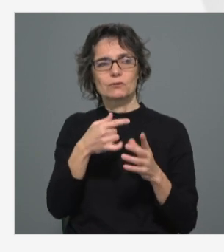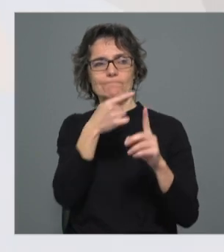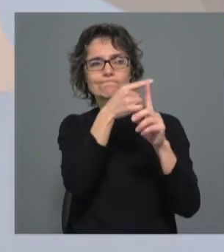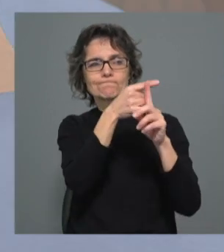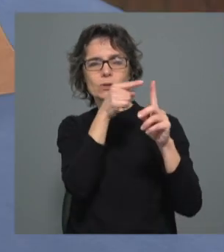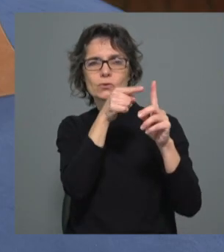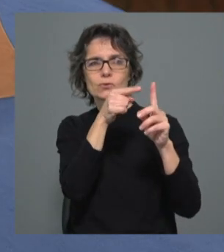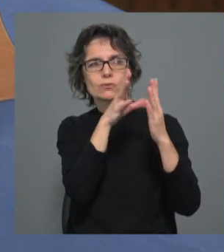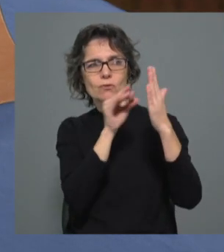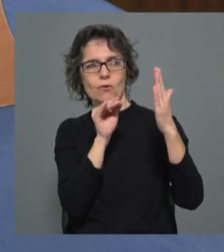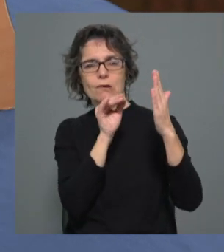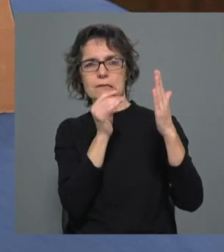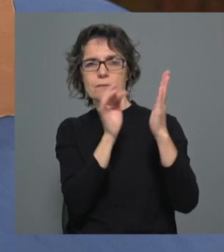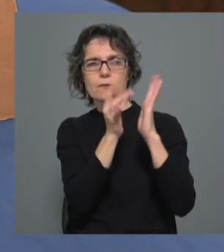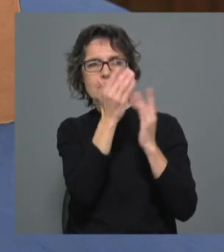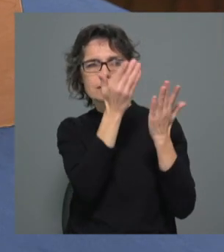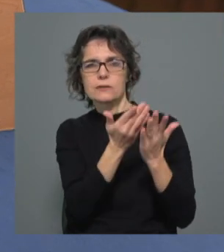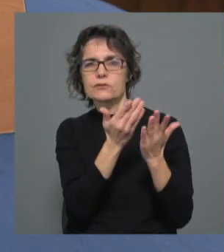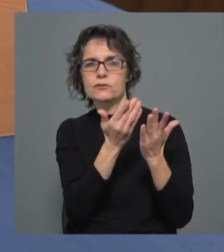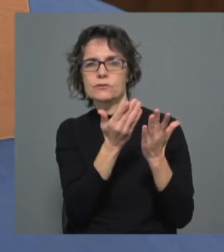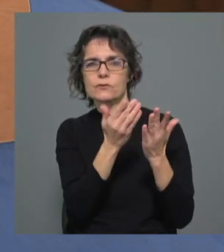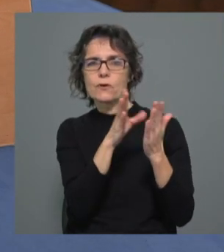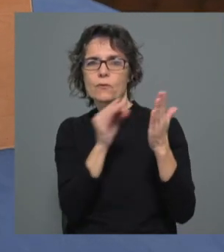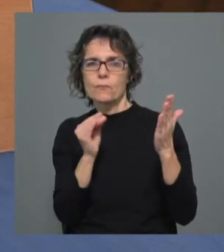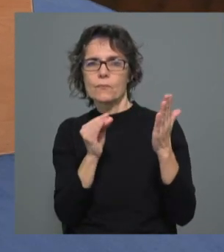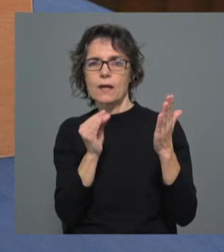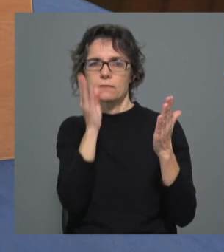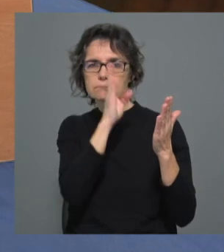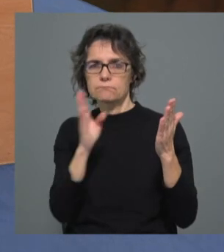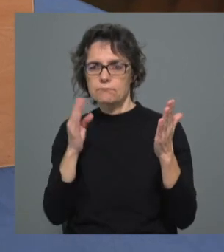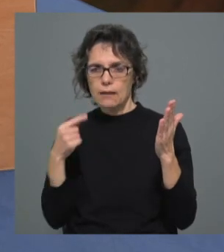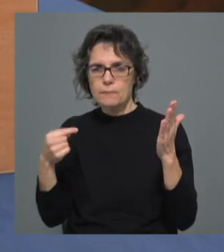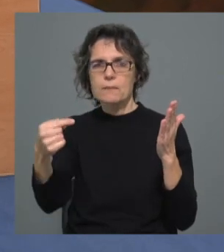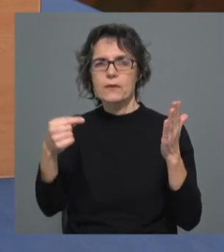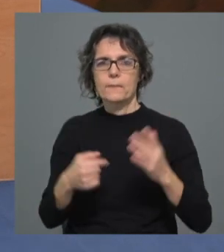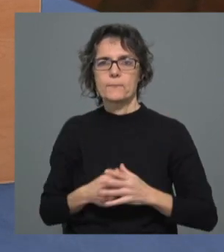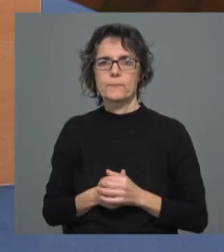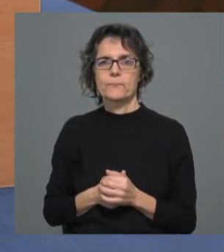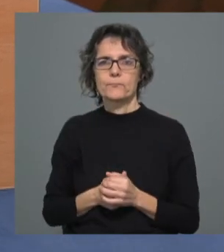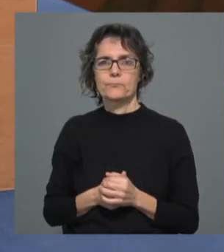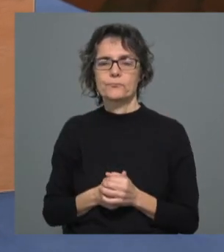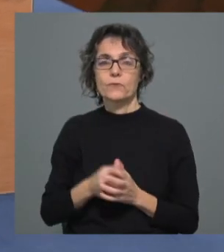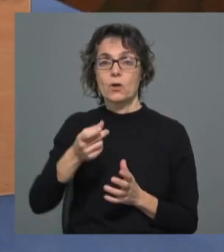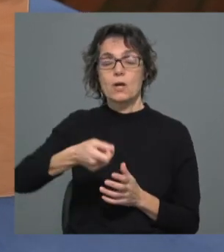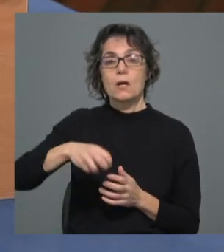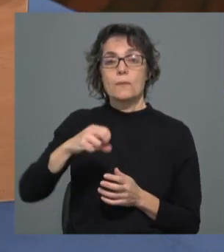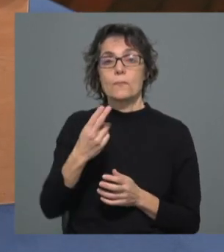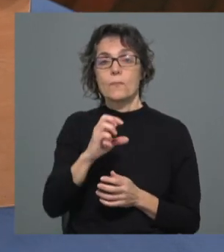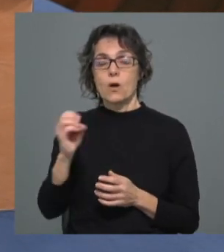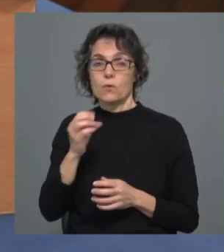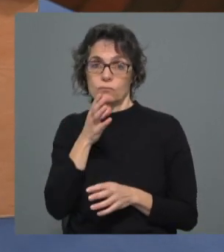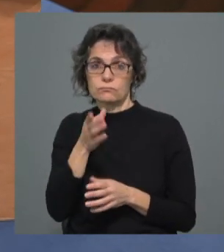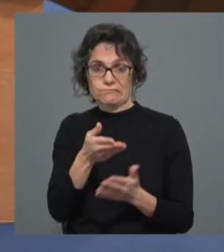seu exemplo de vida, a adotar o seu estilo. Eu não falo, Paulo diz isto